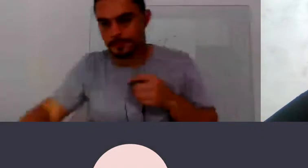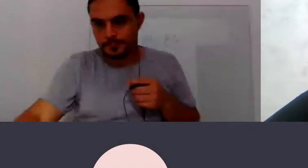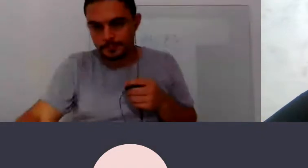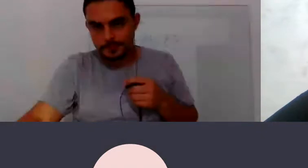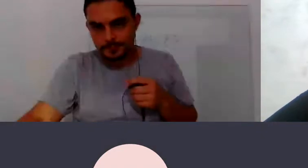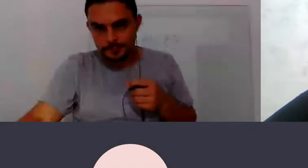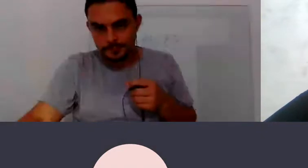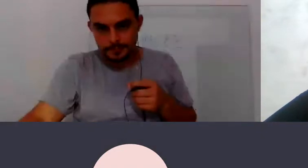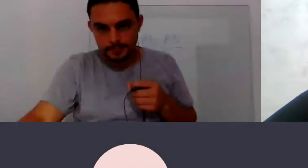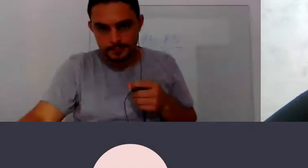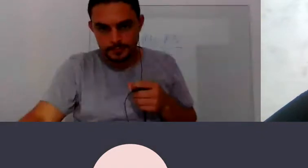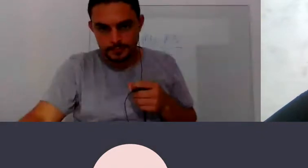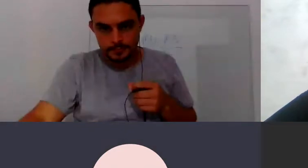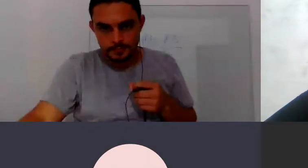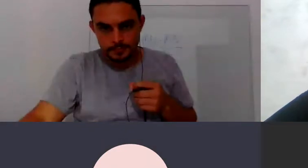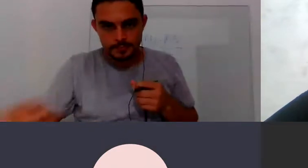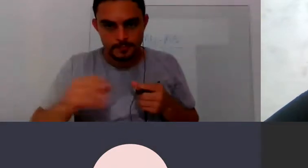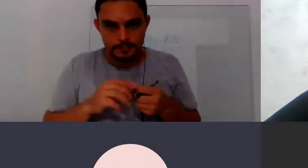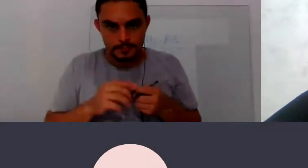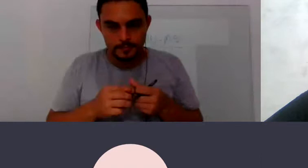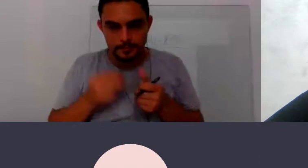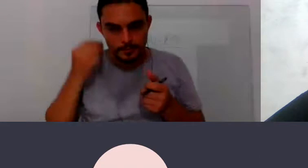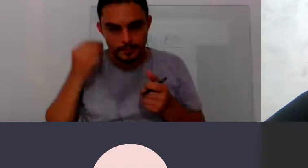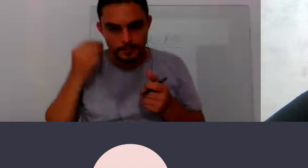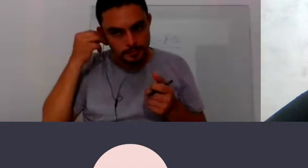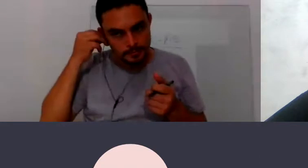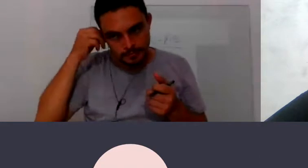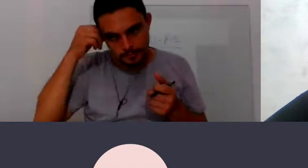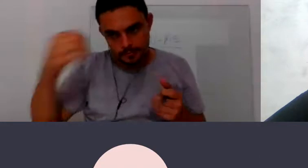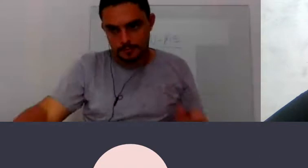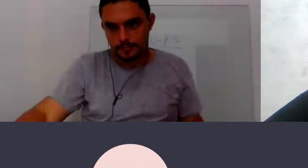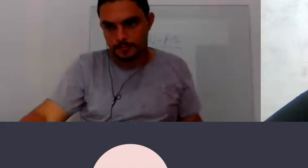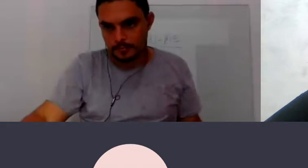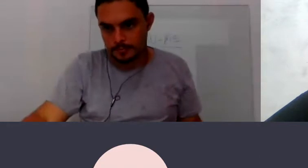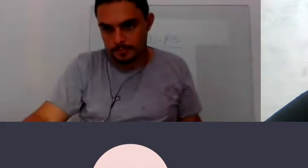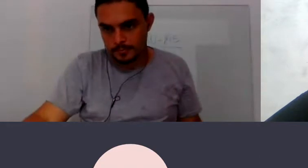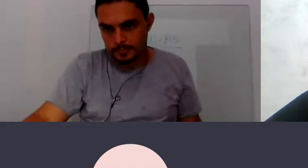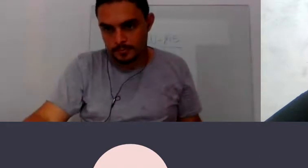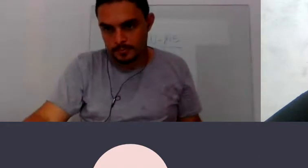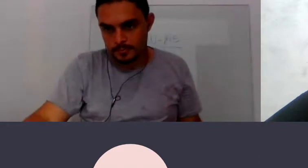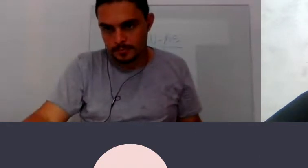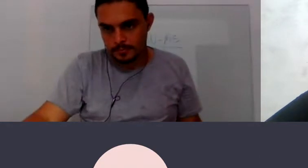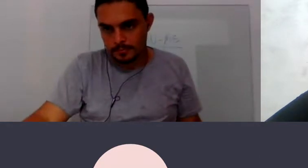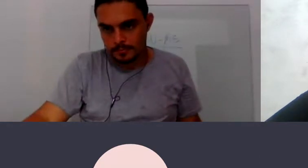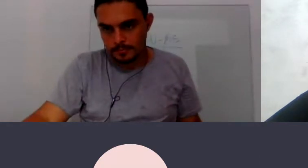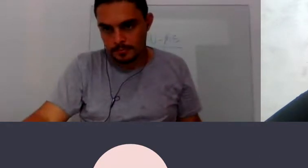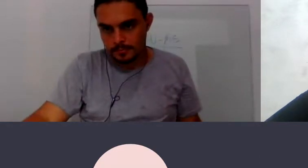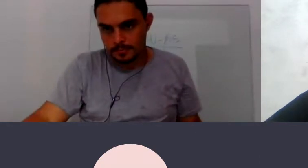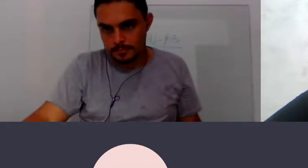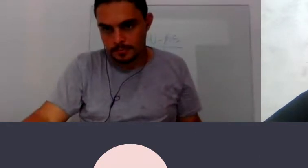É nóis. Ô, Vamos Carlinhos, se a câmera está desligada.